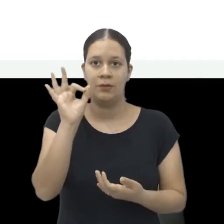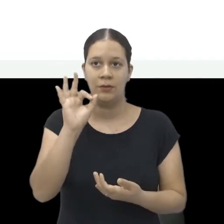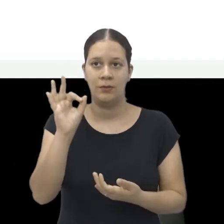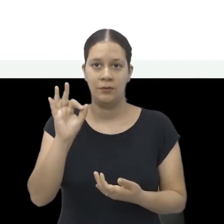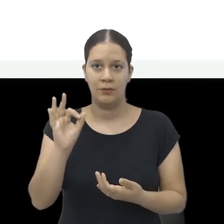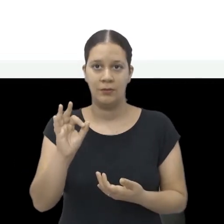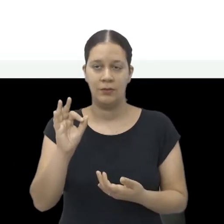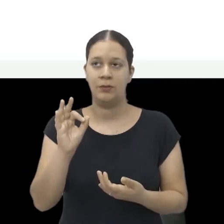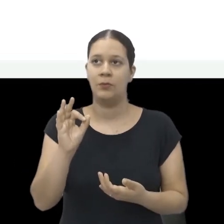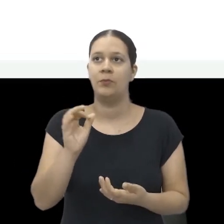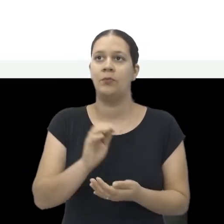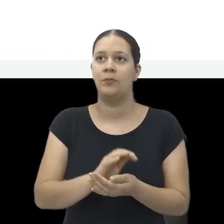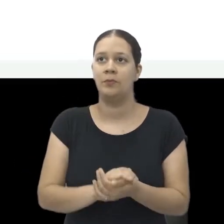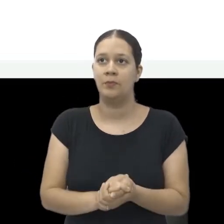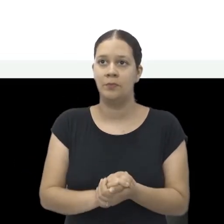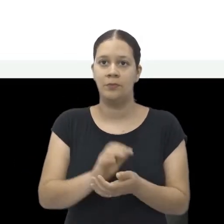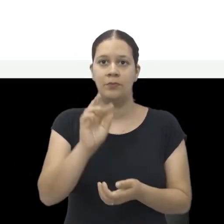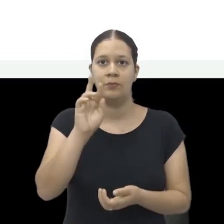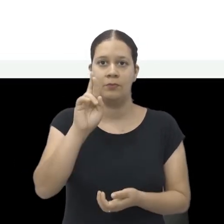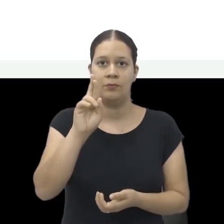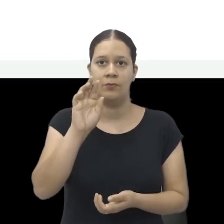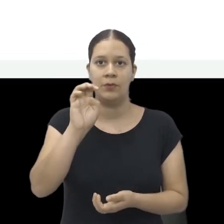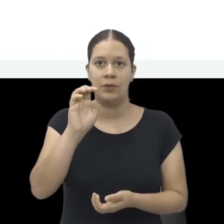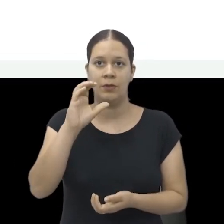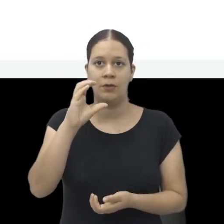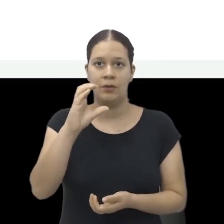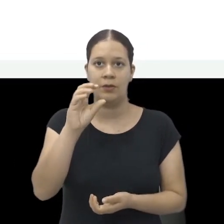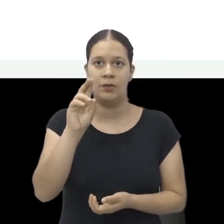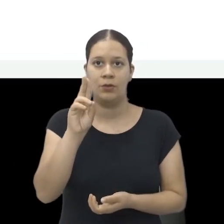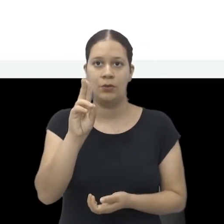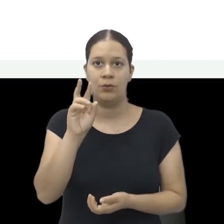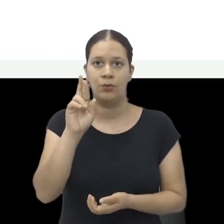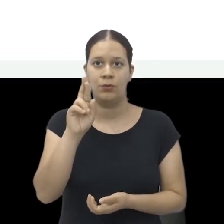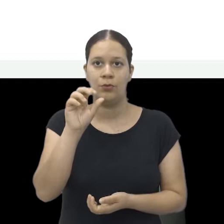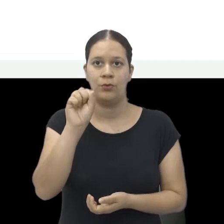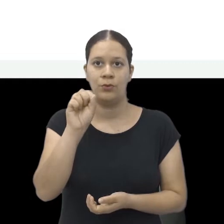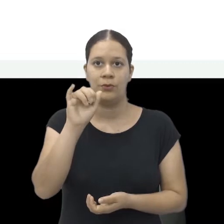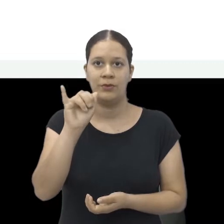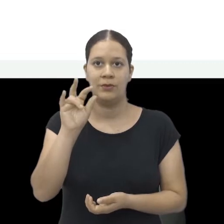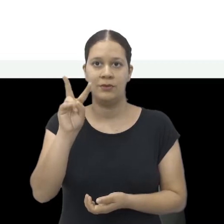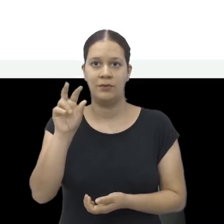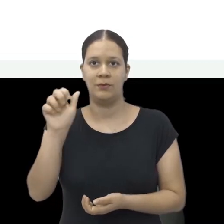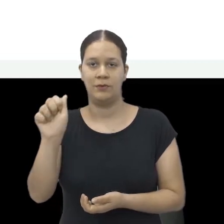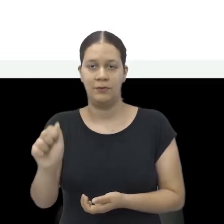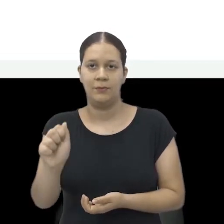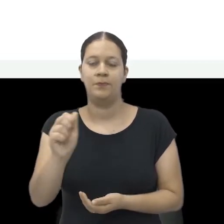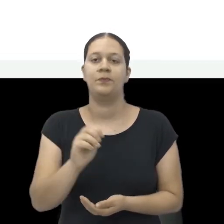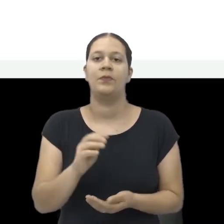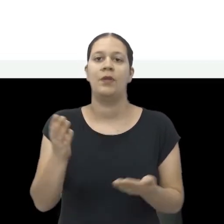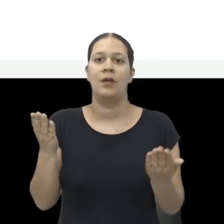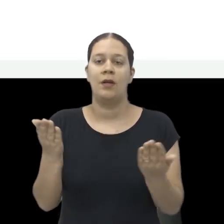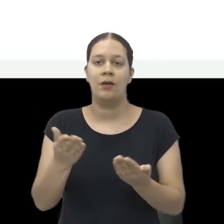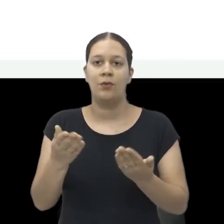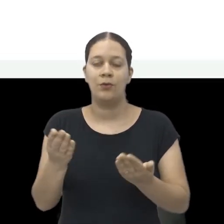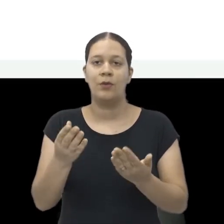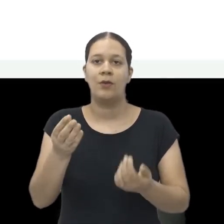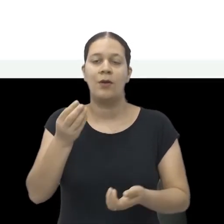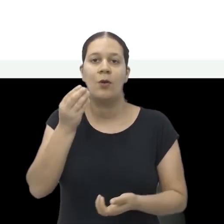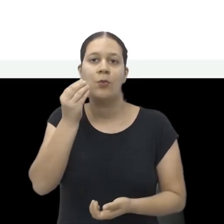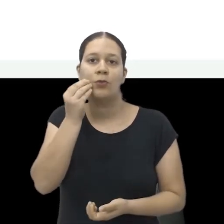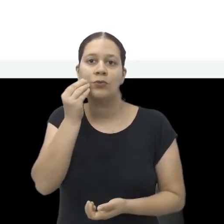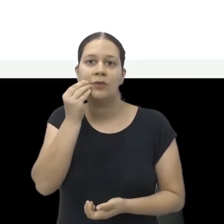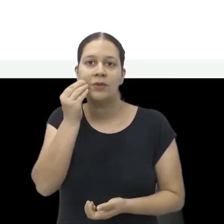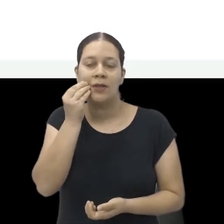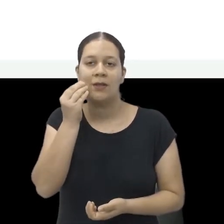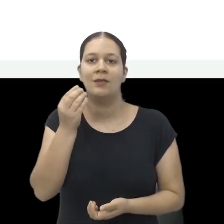de agradecer a minha amiga professora Soraya Vicente, que foi quem produziu essa aula e está me dando a oportunidade de participar